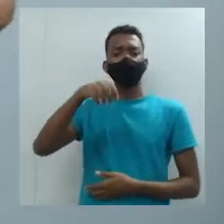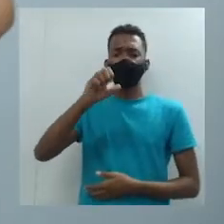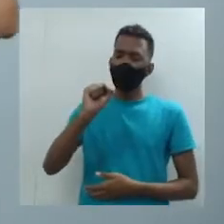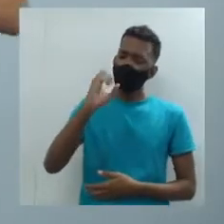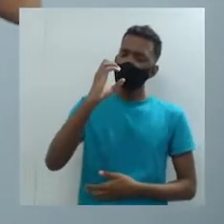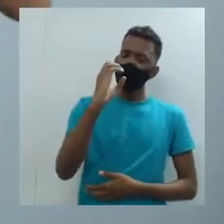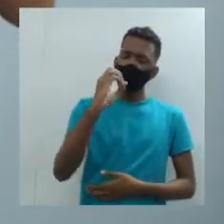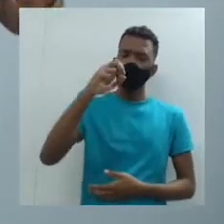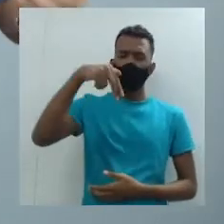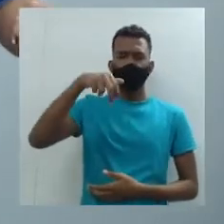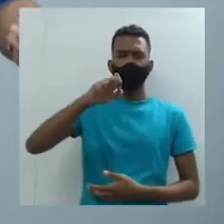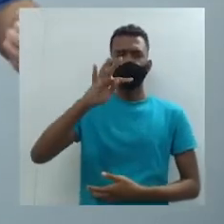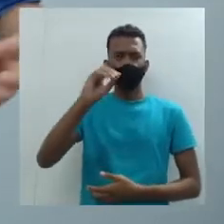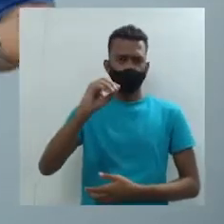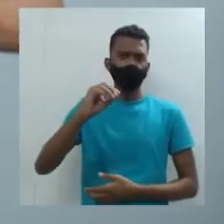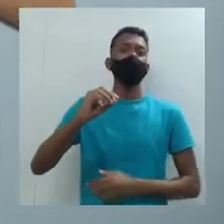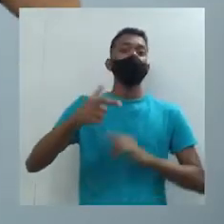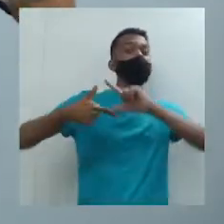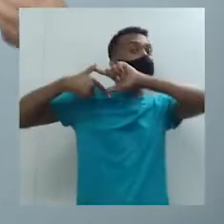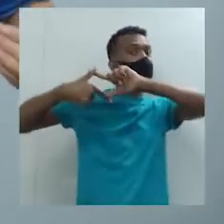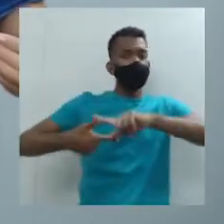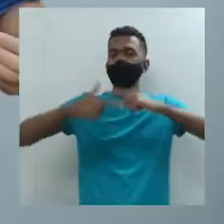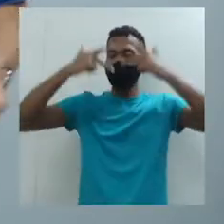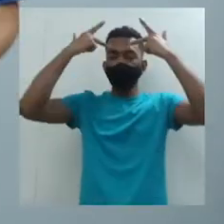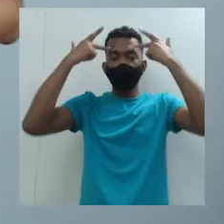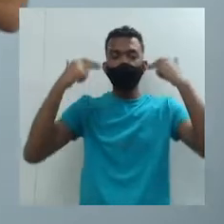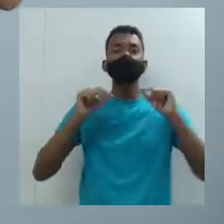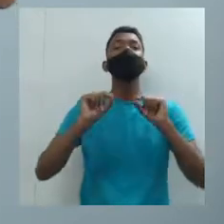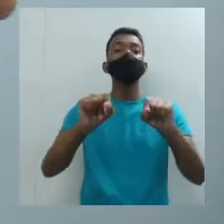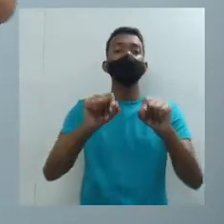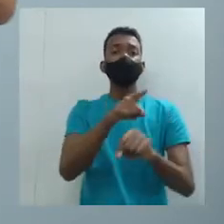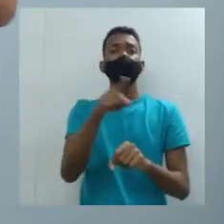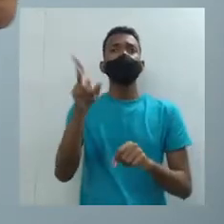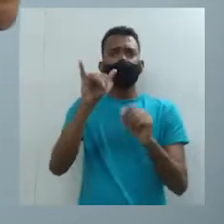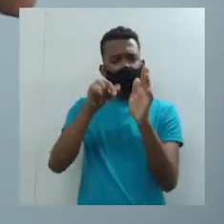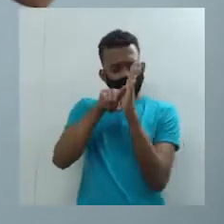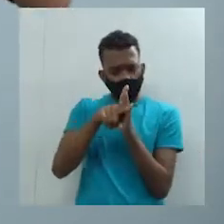soneto tradicional, o clássico, quando vocês